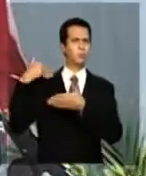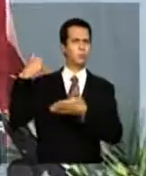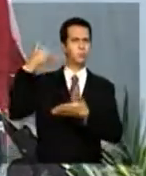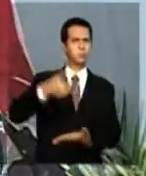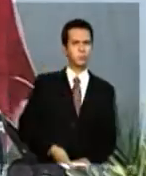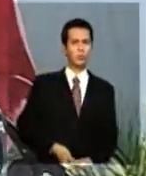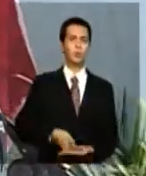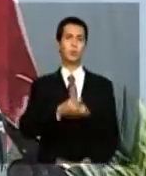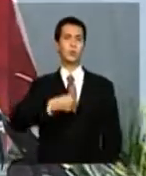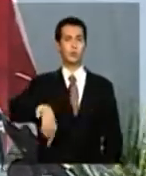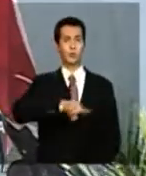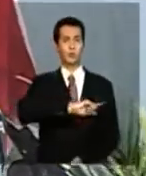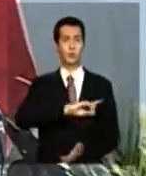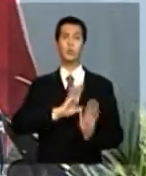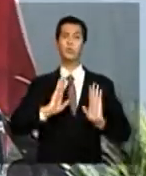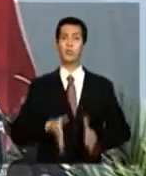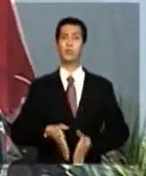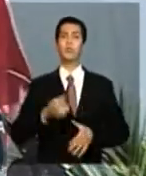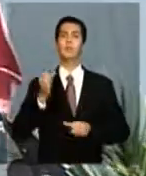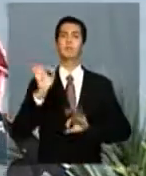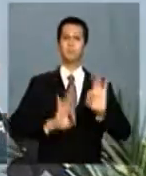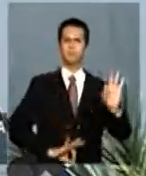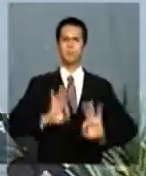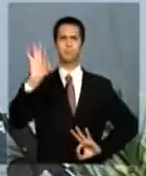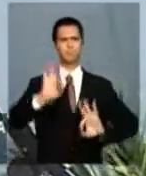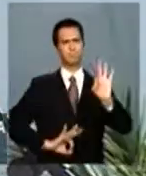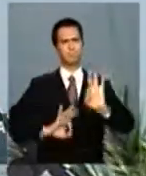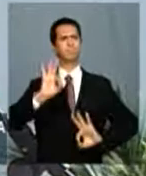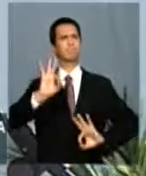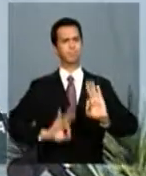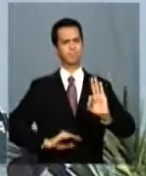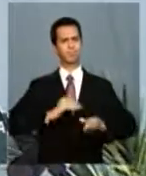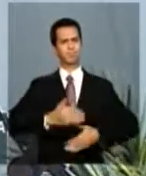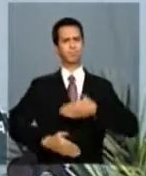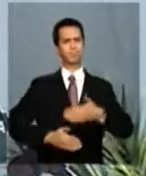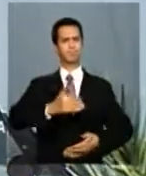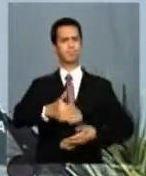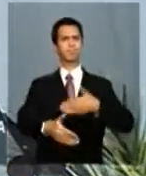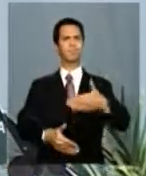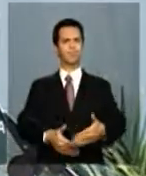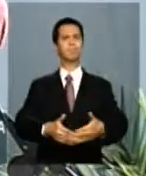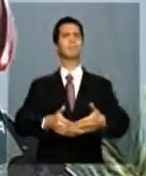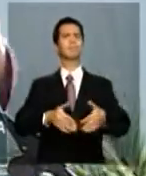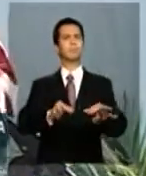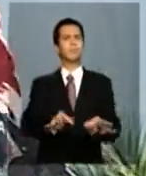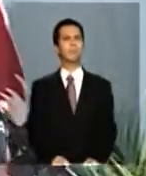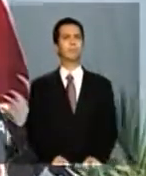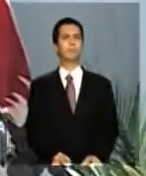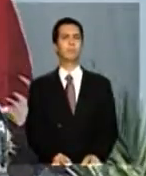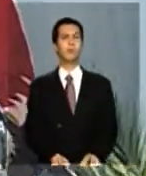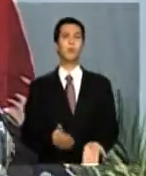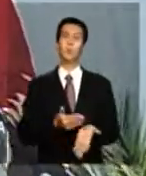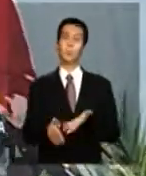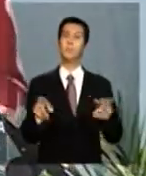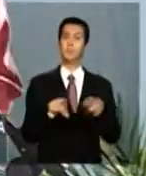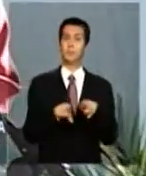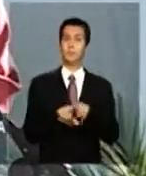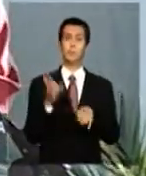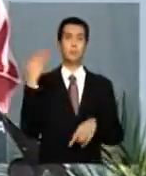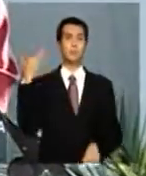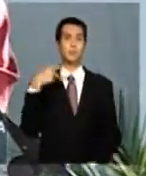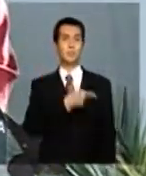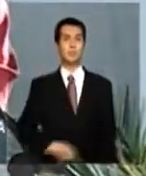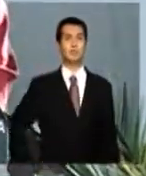nós viemos construindo a nossa estabilidade. Nos últimos anos, a partir do governo do presidente